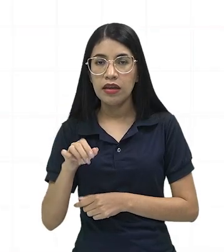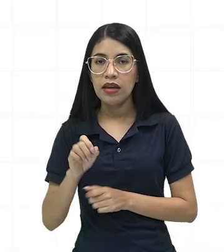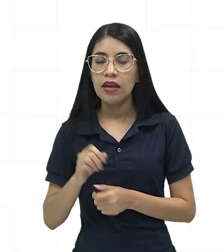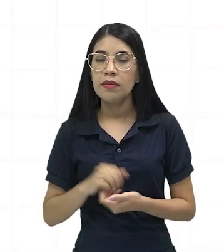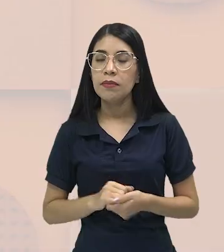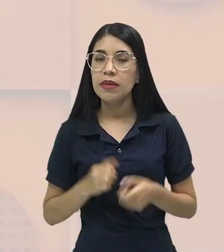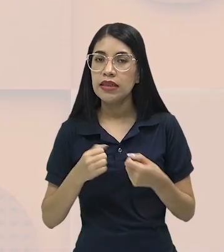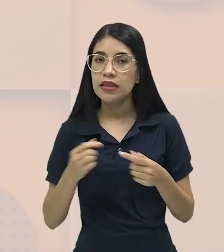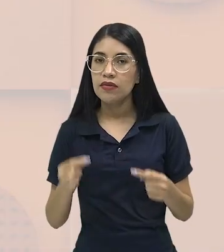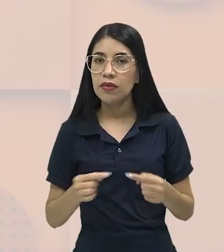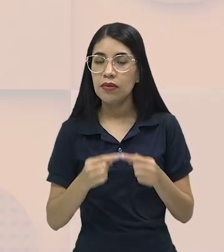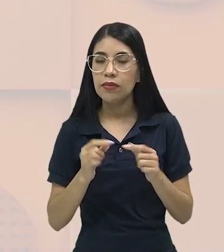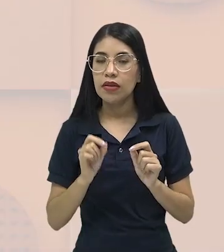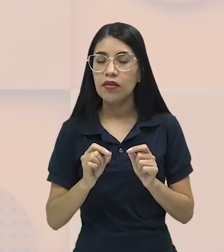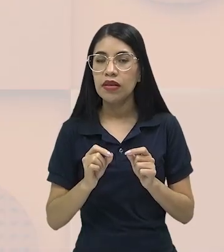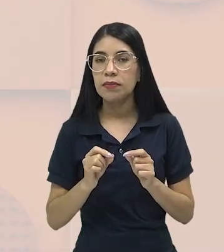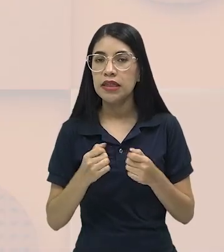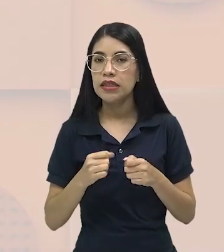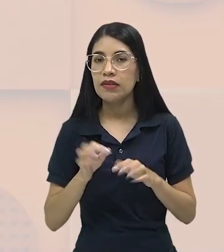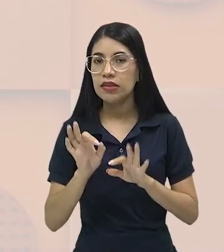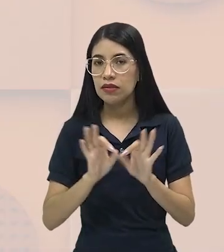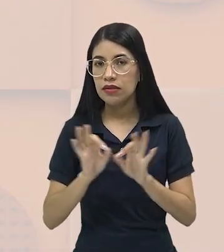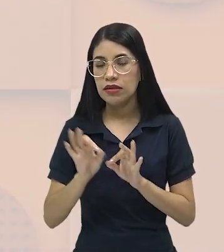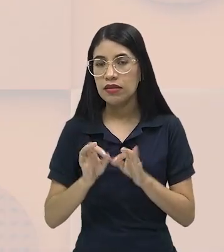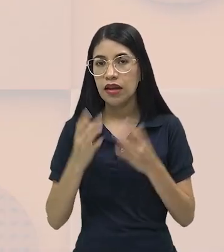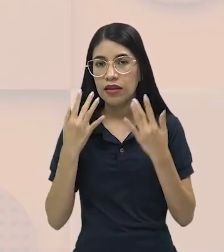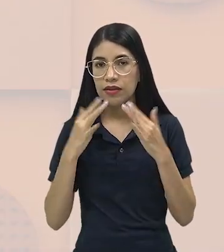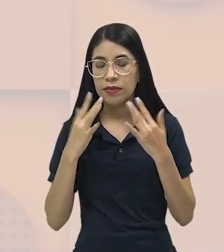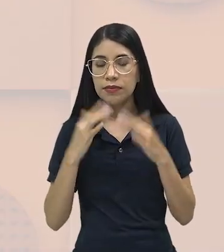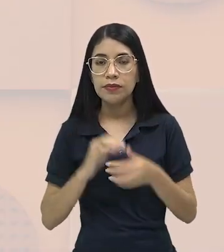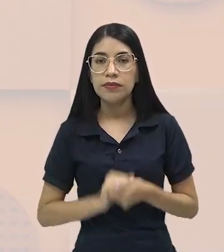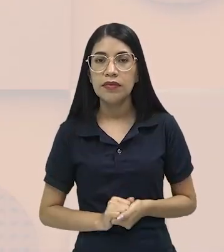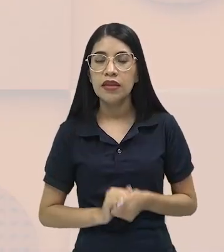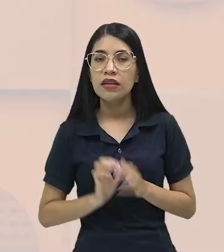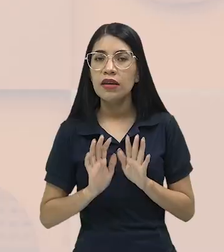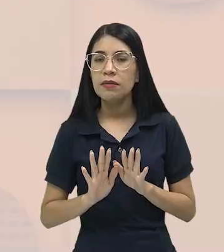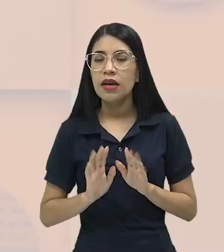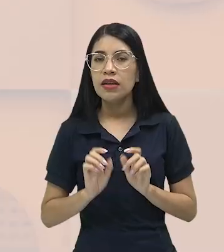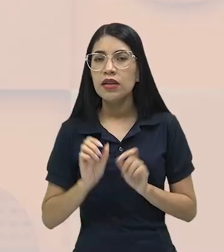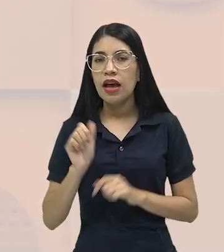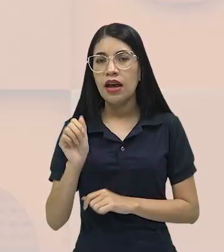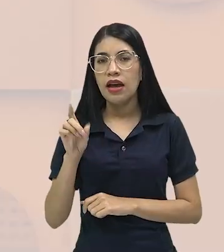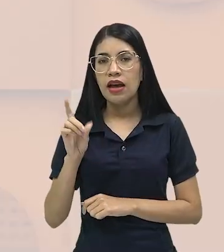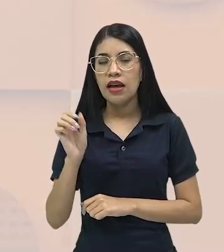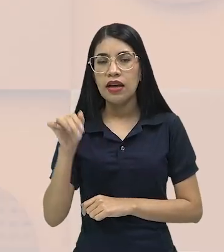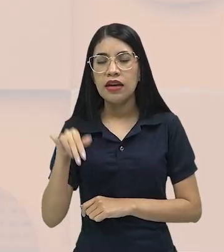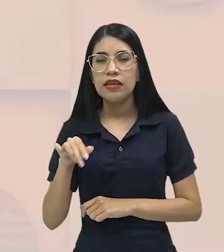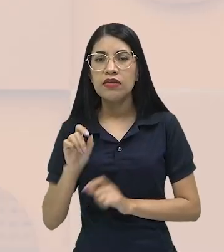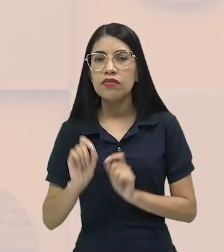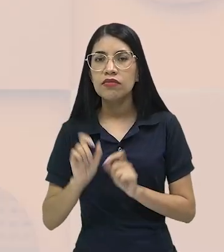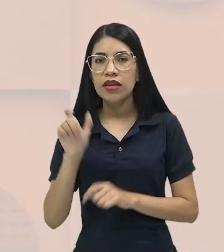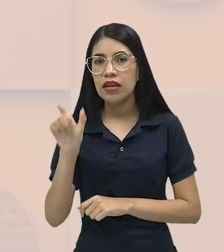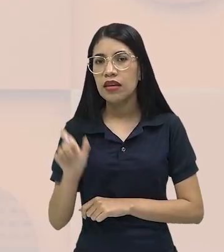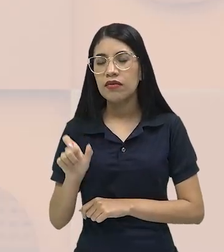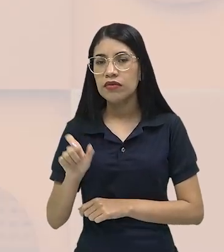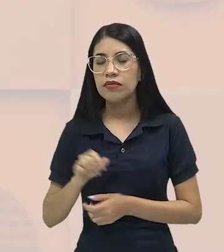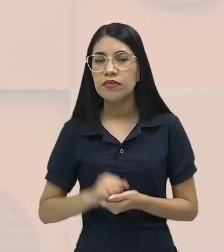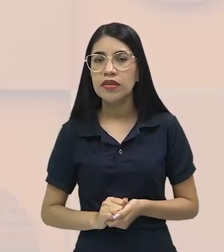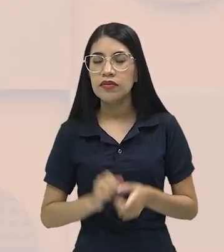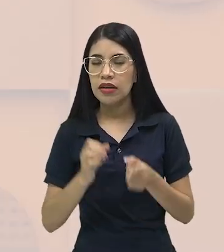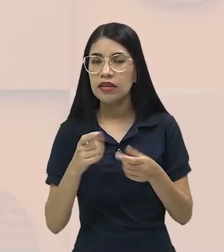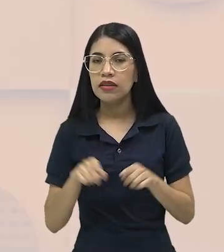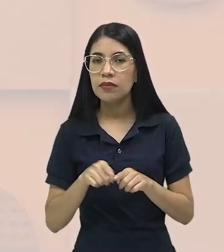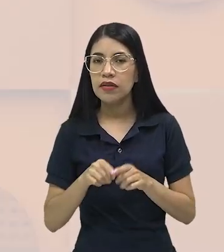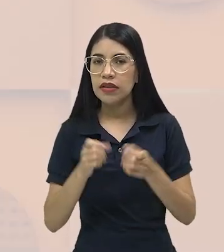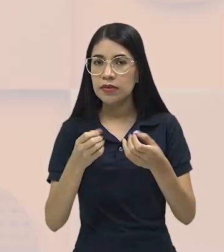se regular naturalmente, tá bom? Ah, professora, mas quem foi então Adam Smith? Vamos falar de Adam Smith,